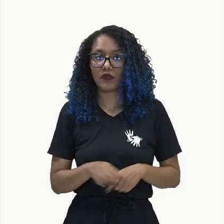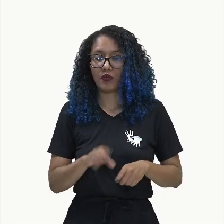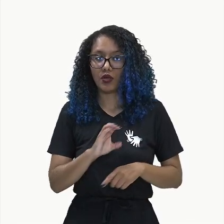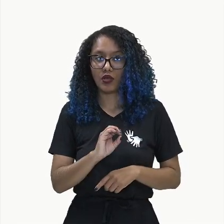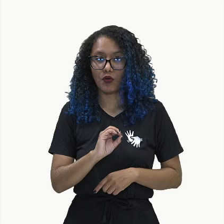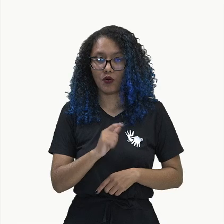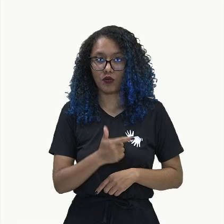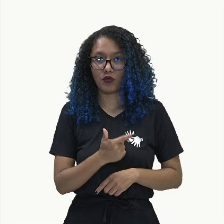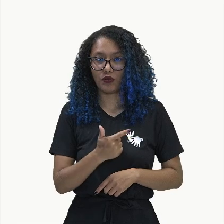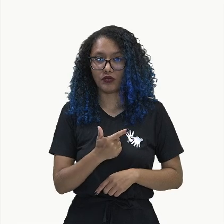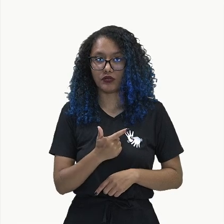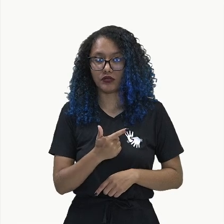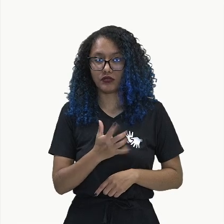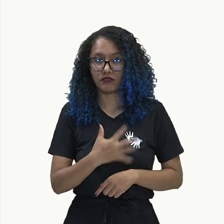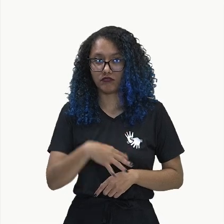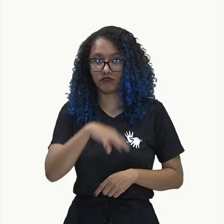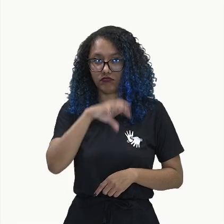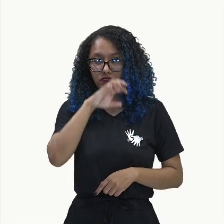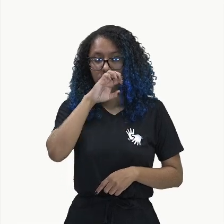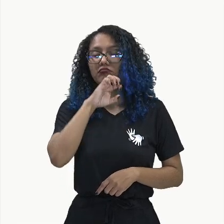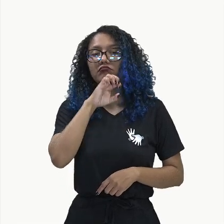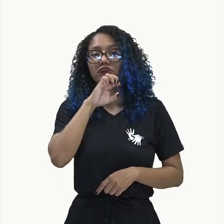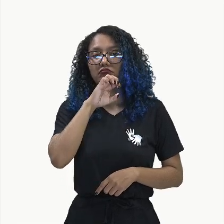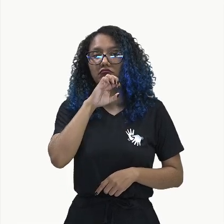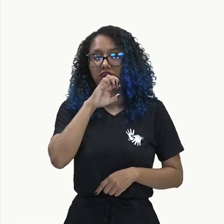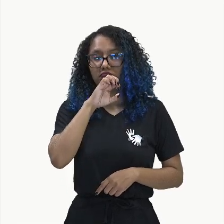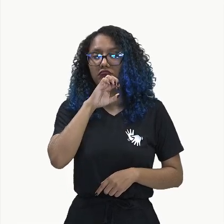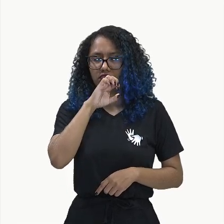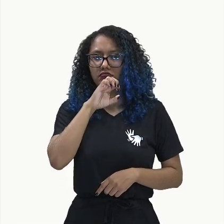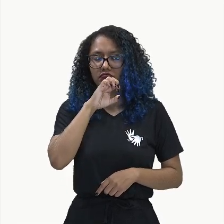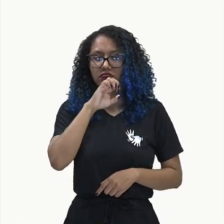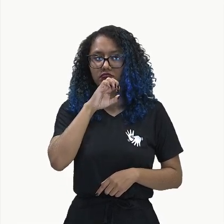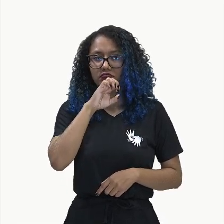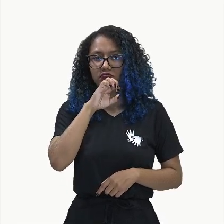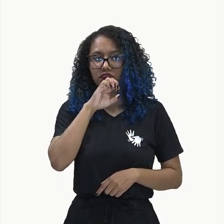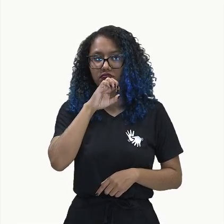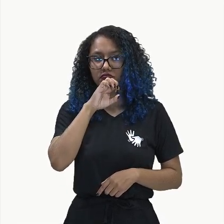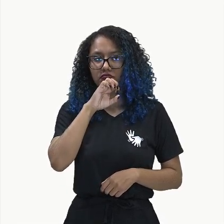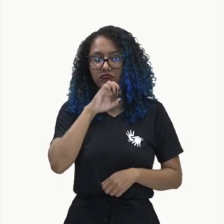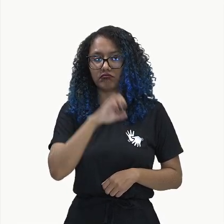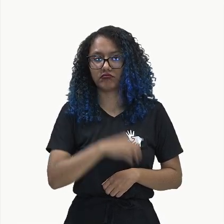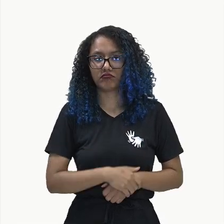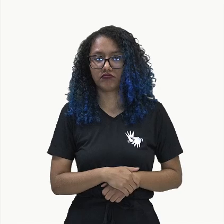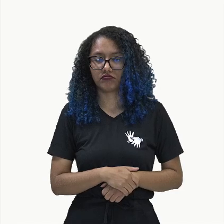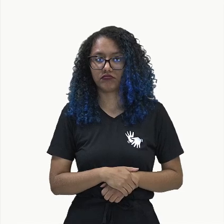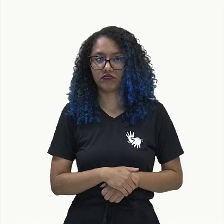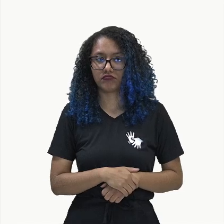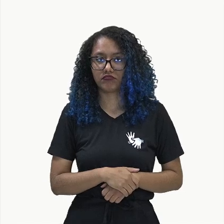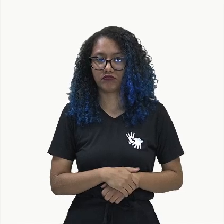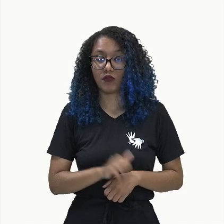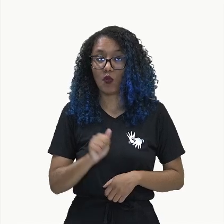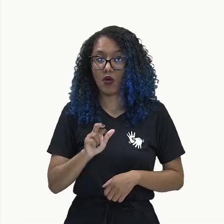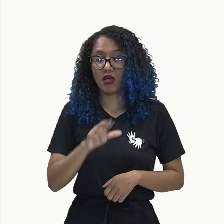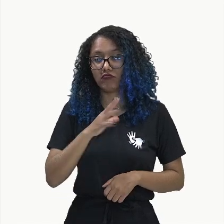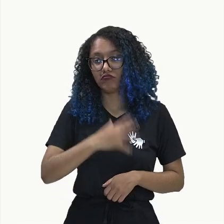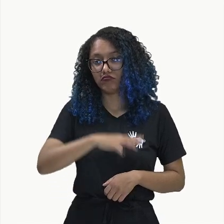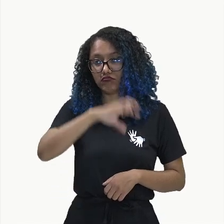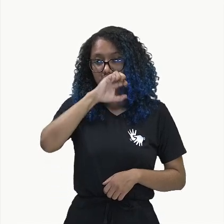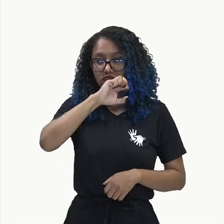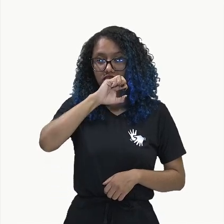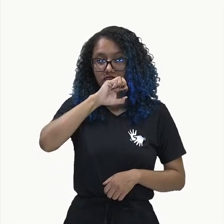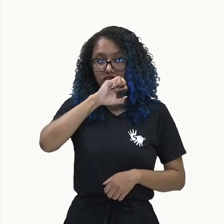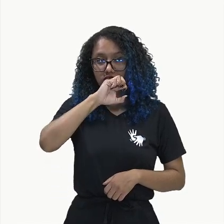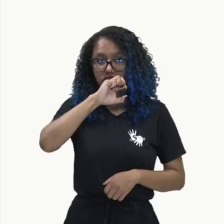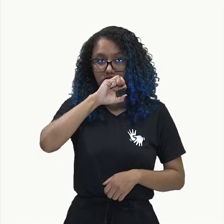está vindo do processo de inspiração, né, no ar que foi inspirado. E aí, ó, quando